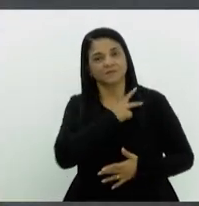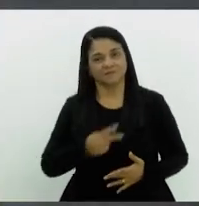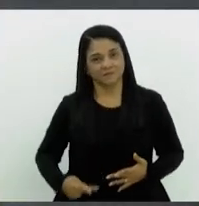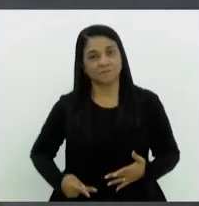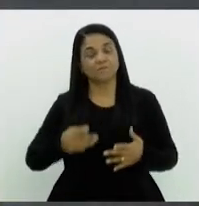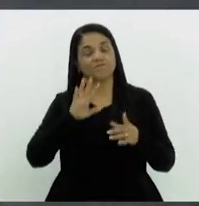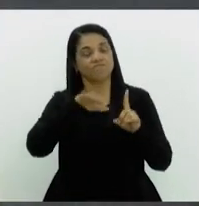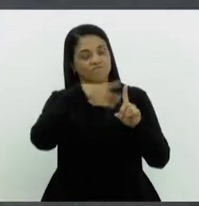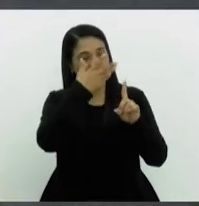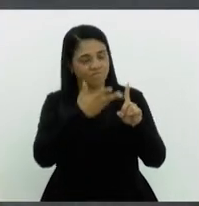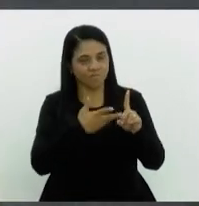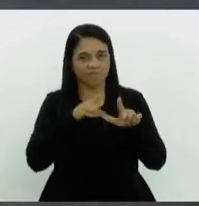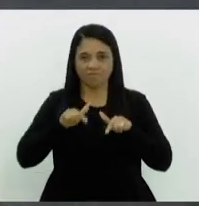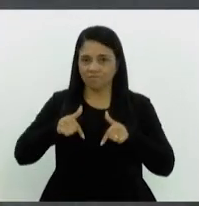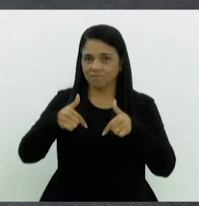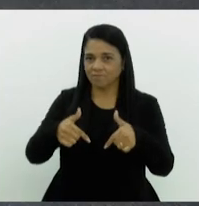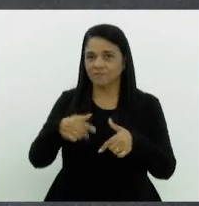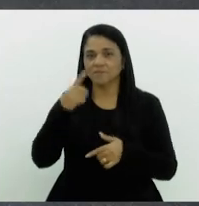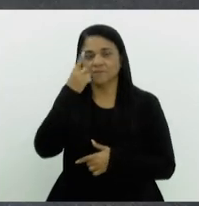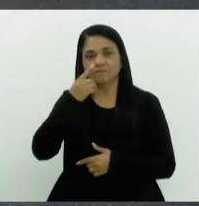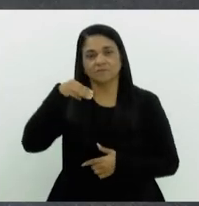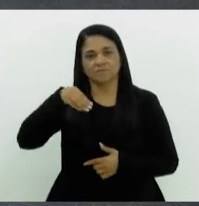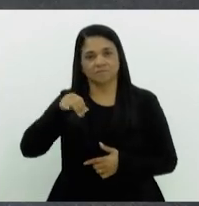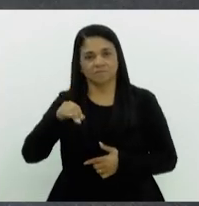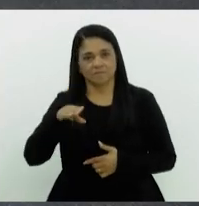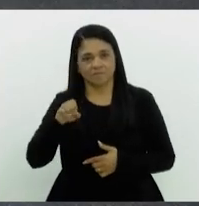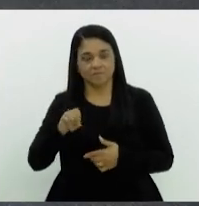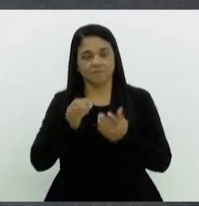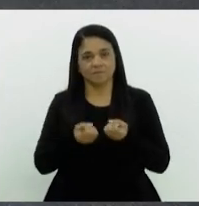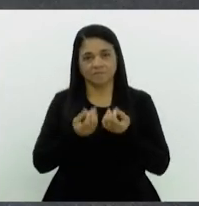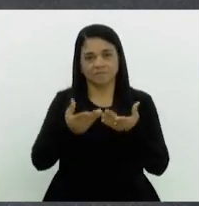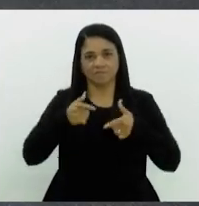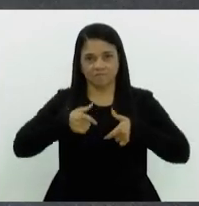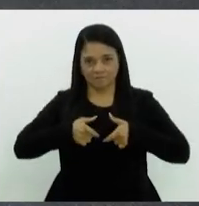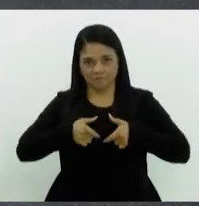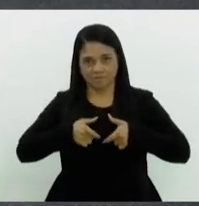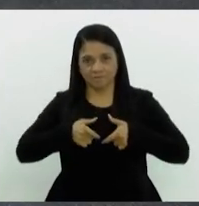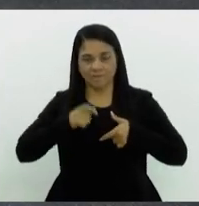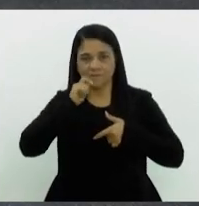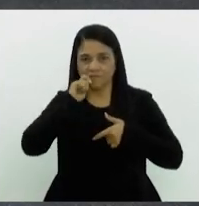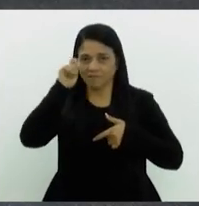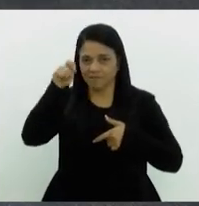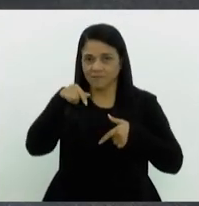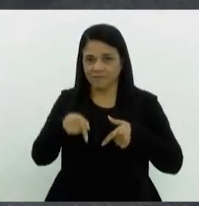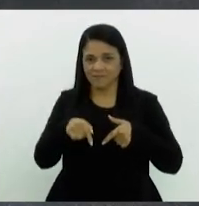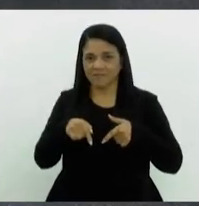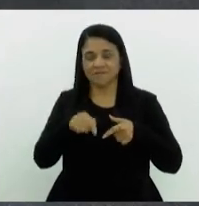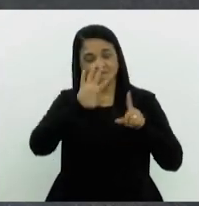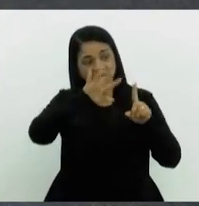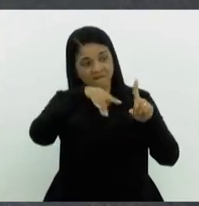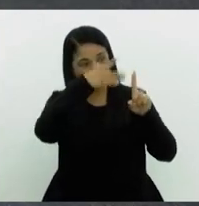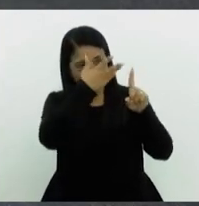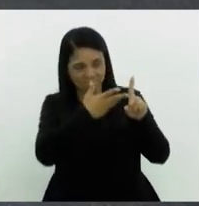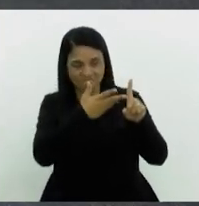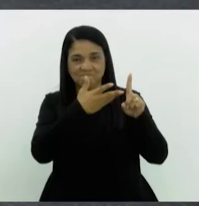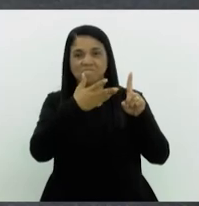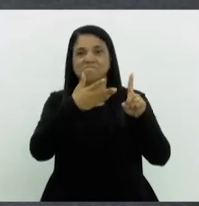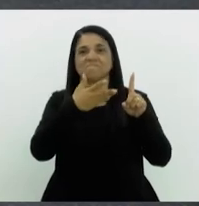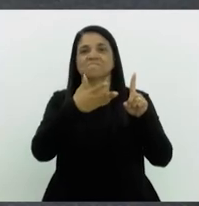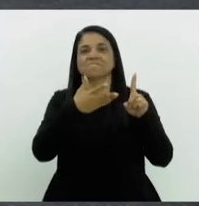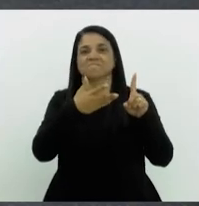a iniciativa do deputado Carlos Mink em conceder a medalha Tiradentes, a maior honraria da Assembleia